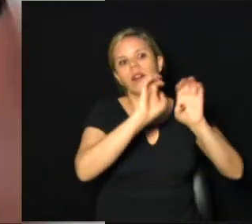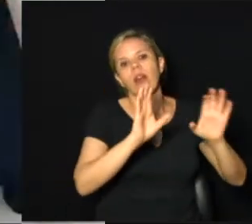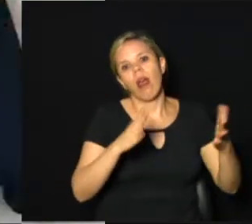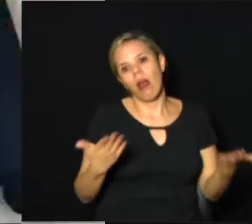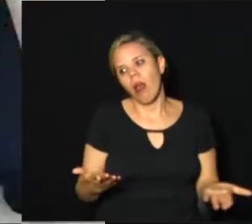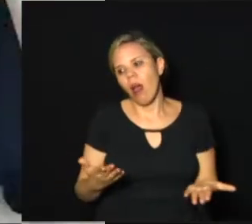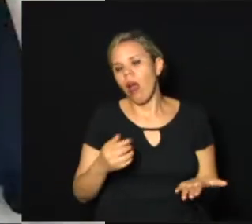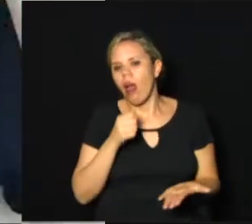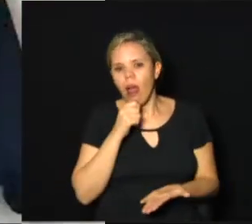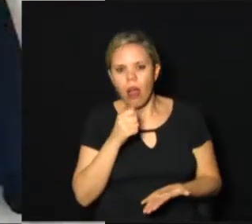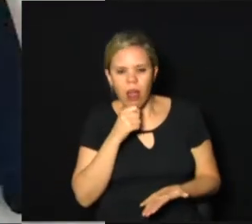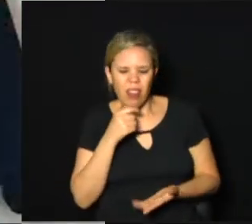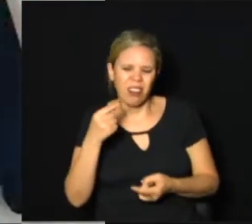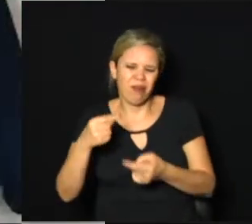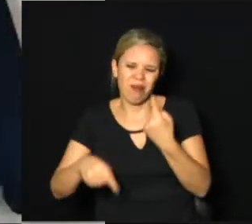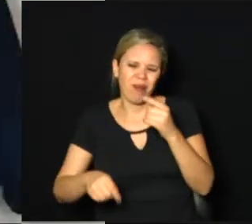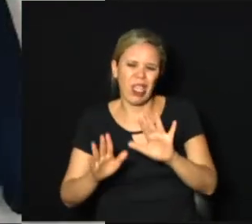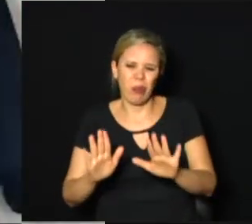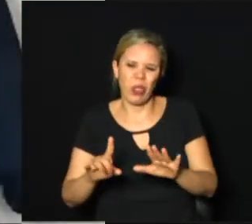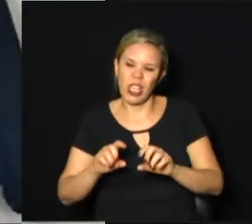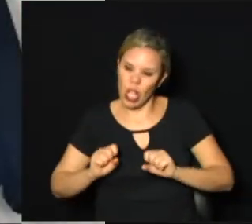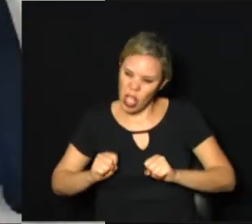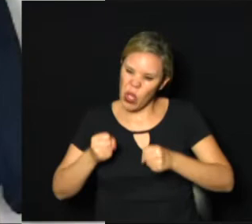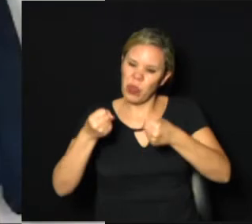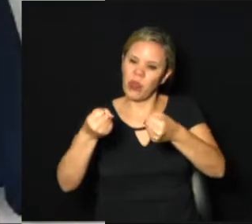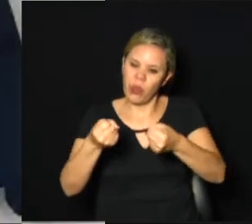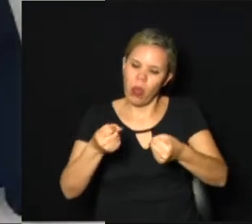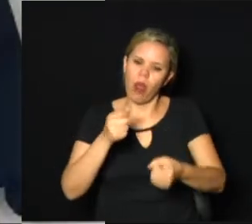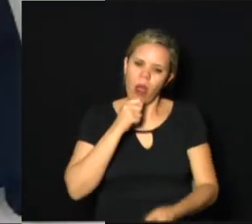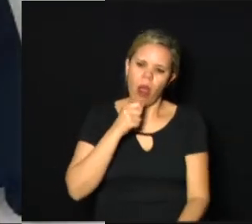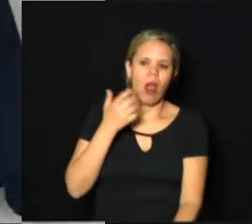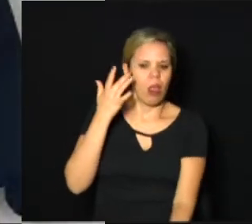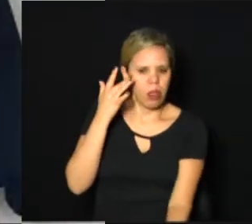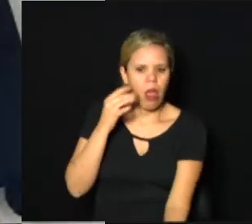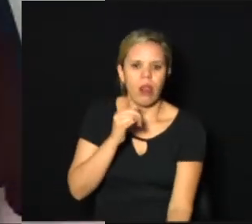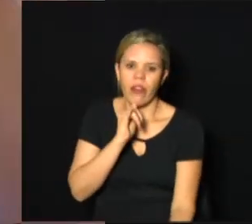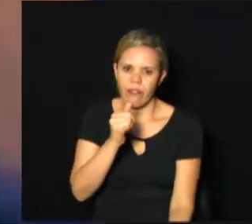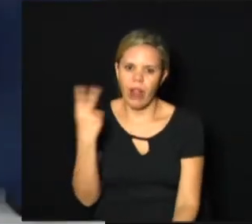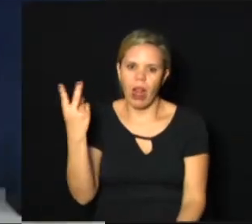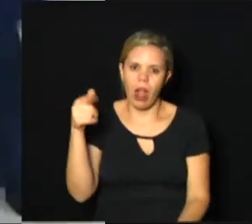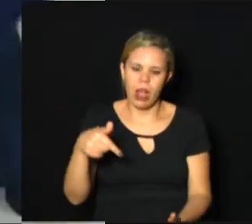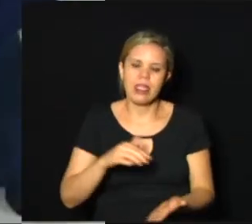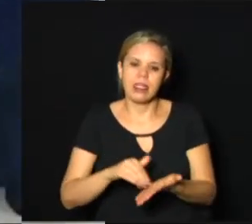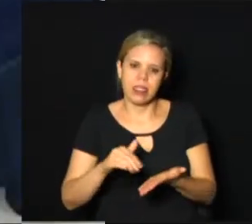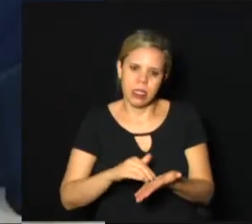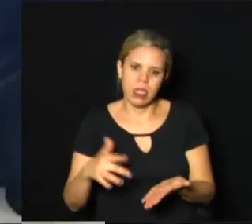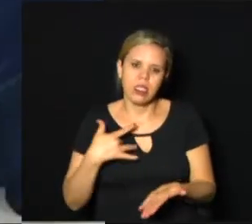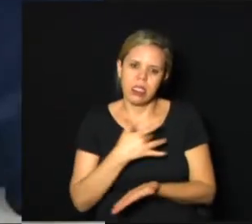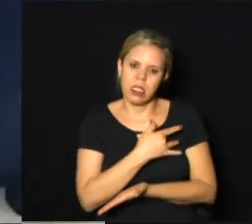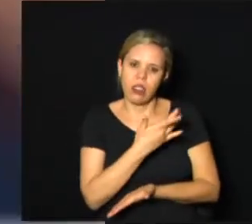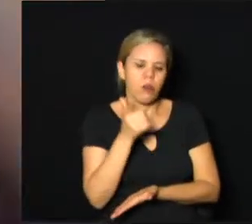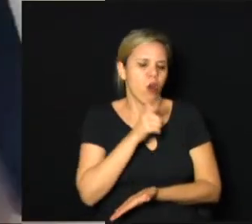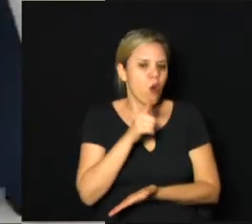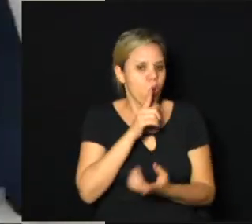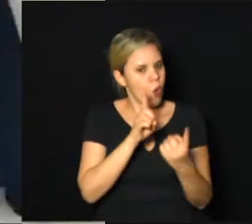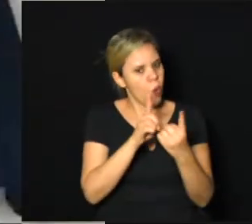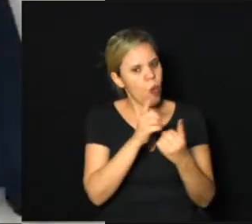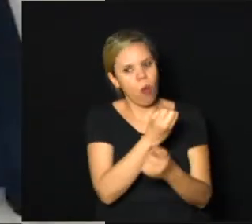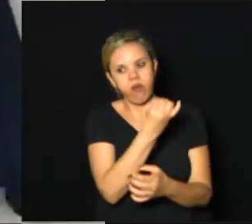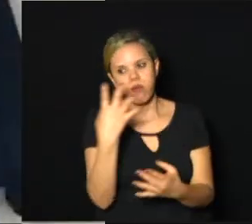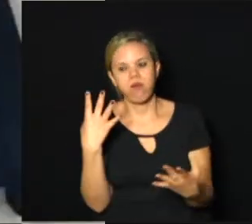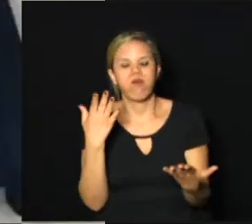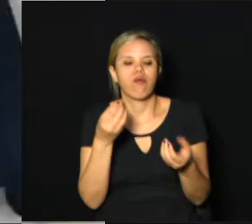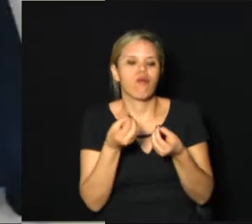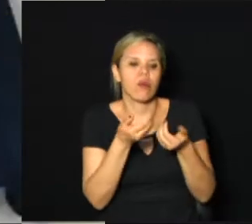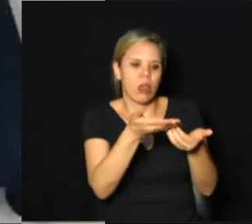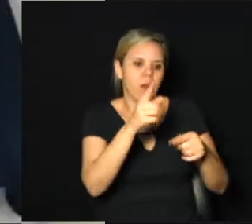é indiscutivelmente inadequada. Existe um esforço muito grande, eu tenho que reconhecer, da Secretaria Municipal de Saúde para conseguir atender essa demanda.